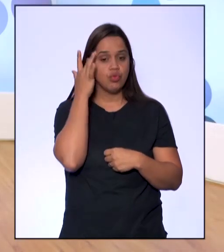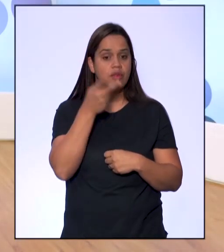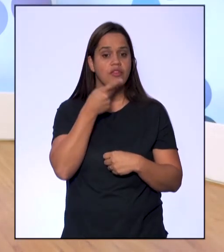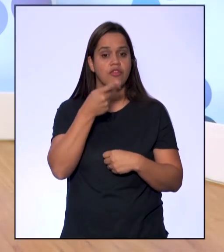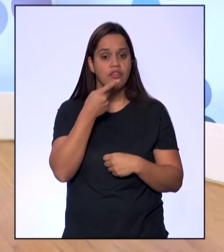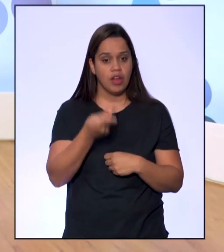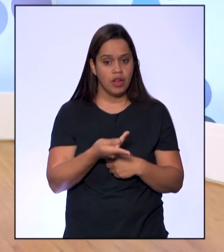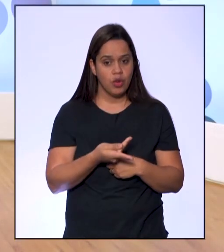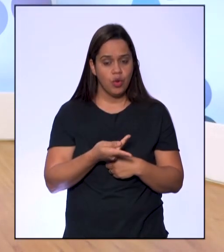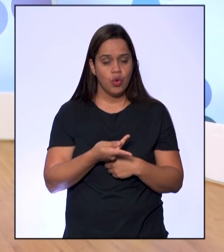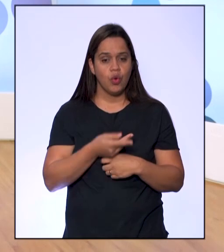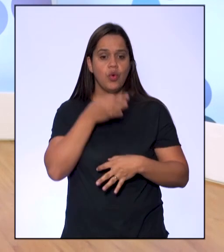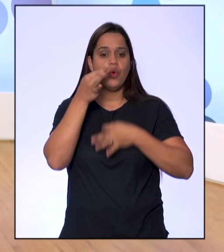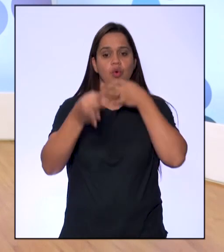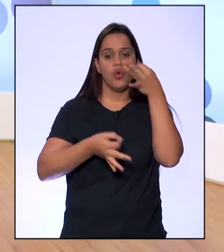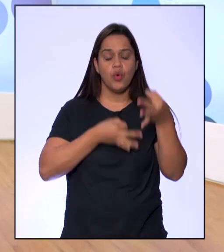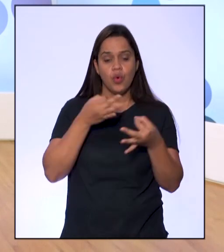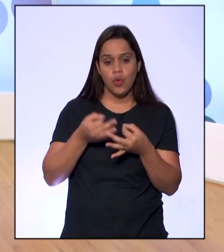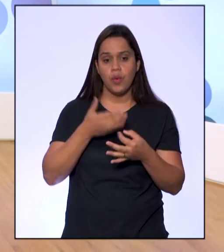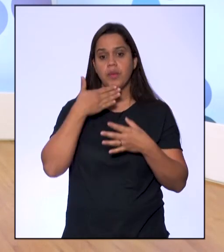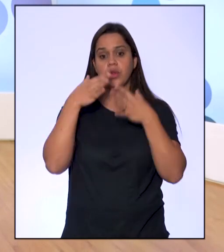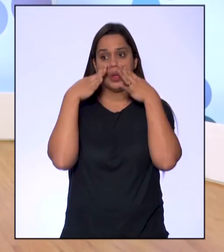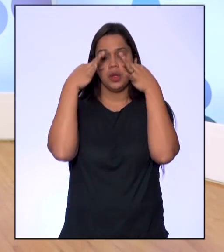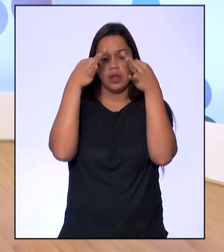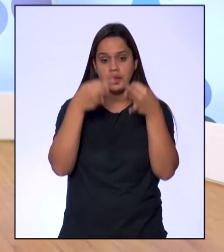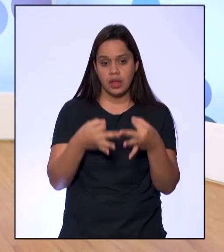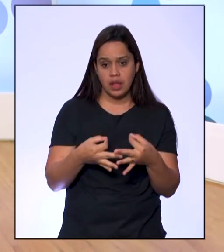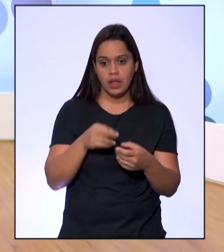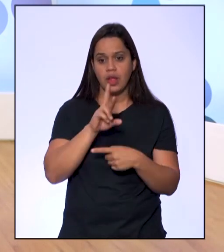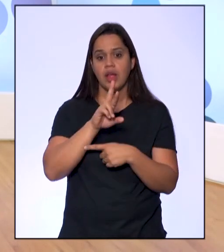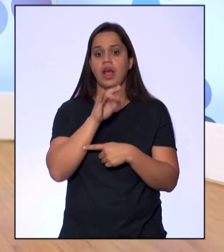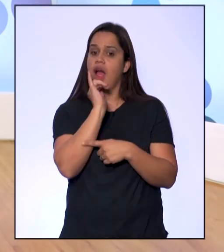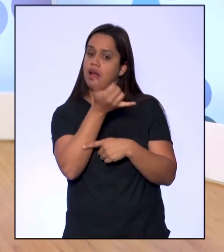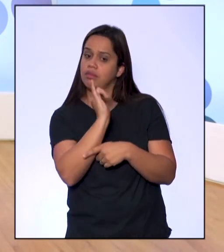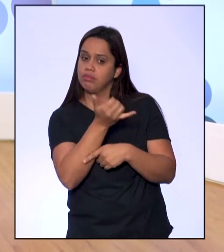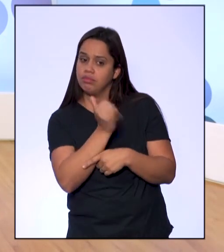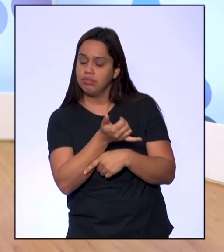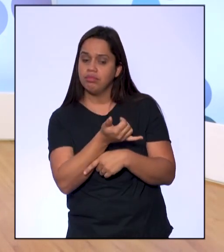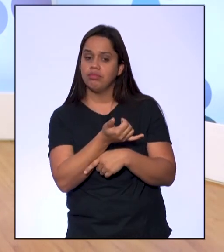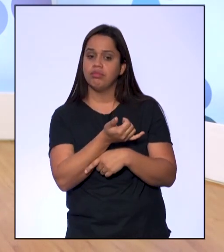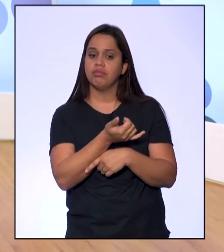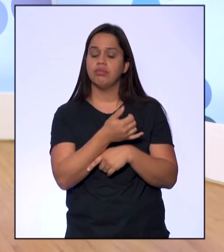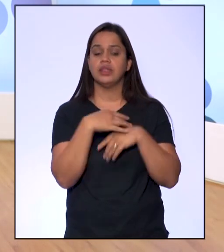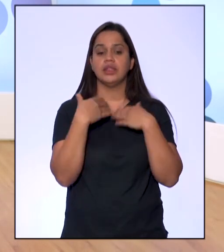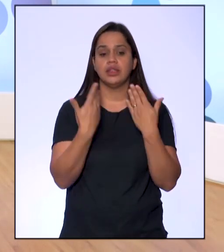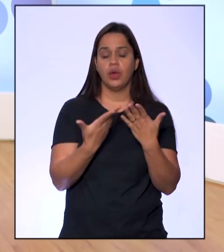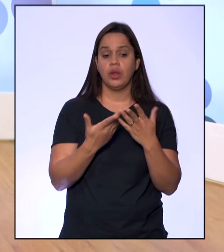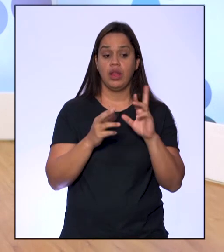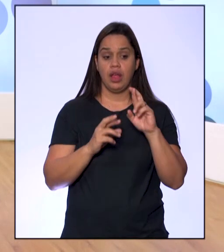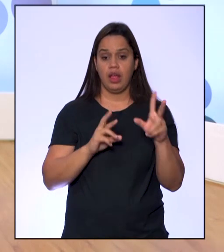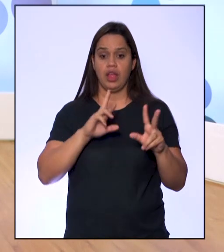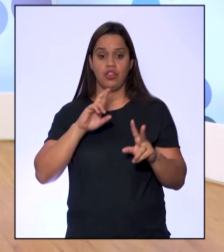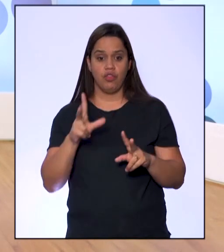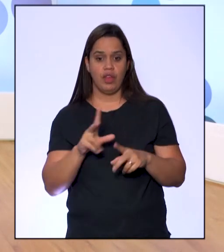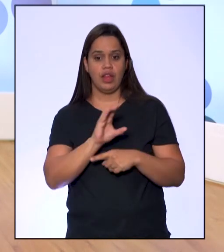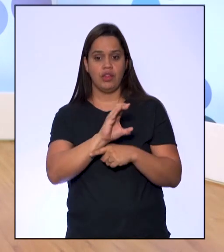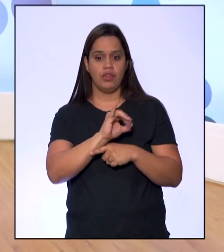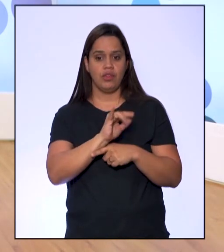Disse, falou, comentou, comentou, alertou, relatou. relatou, exatamente, porque aí é diferente da